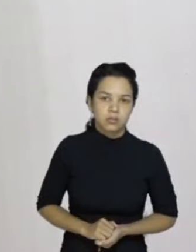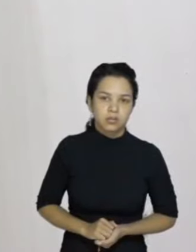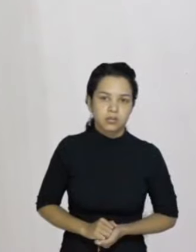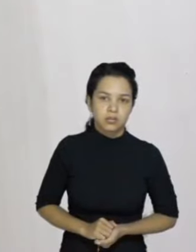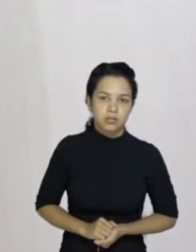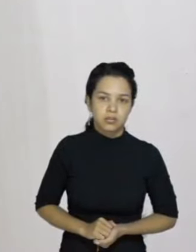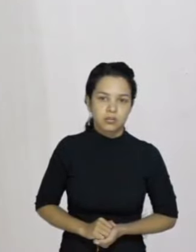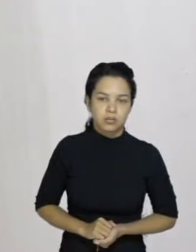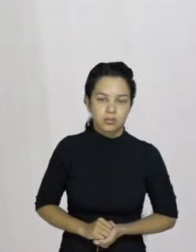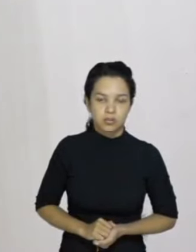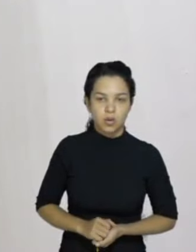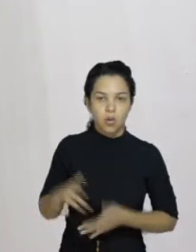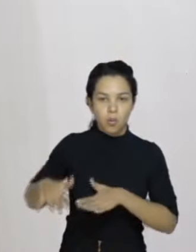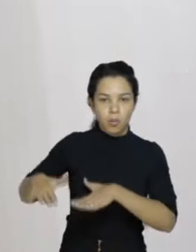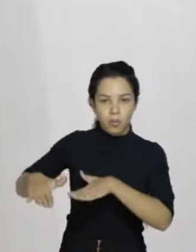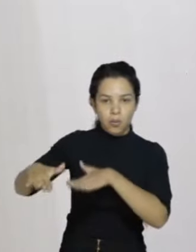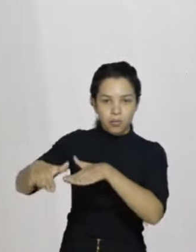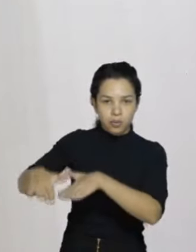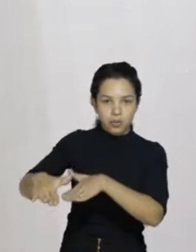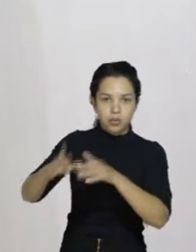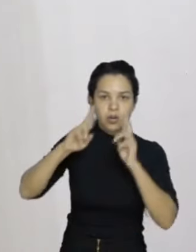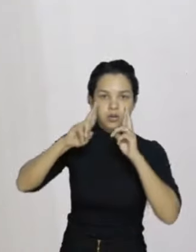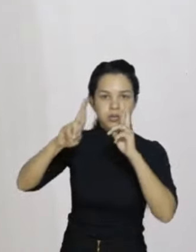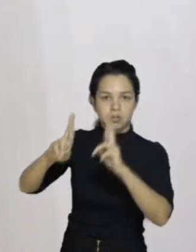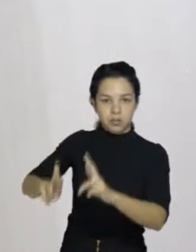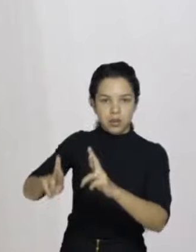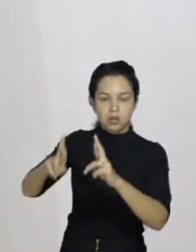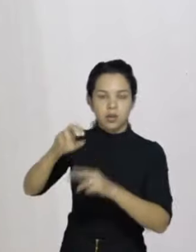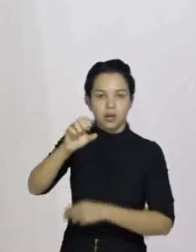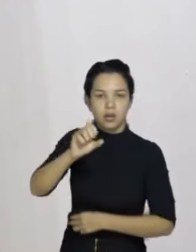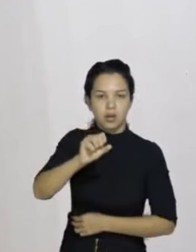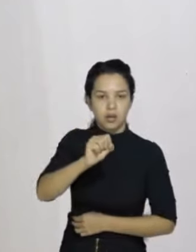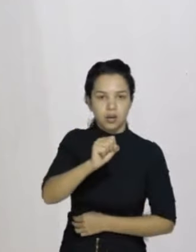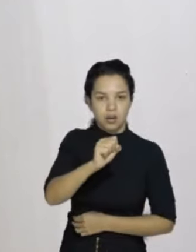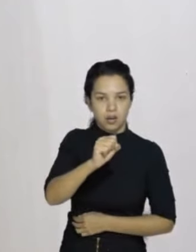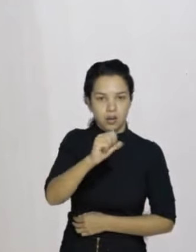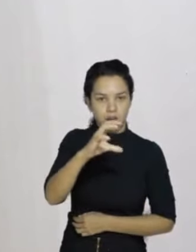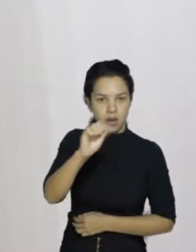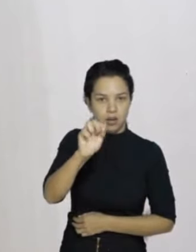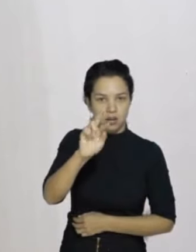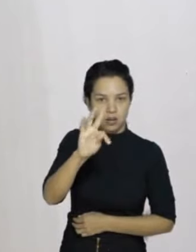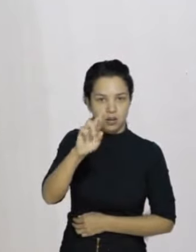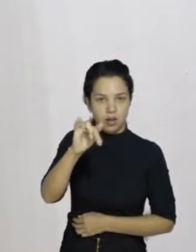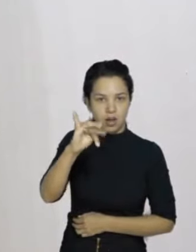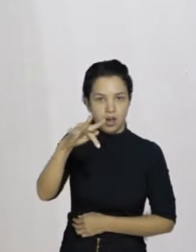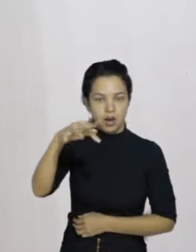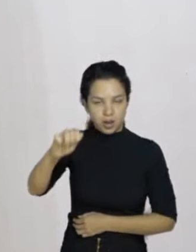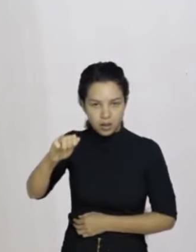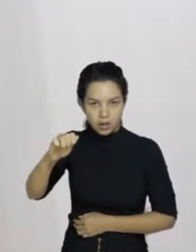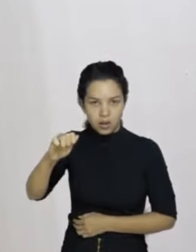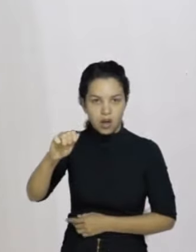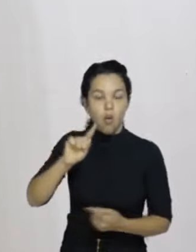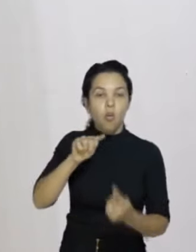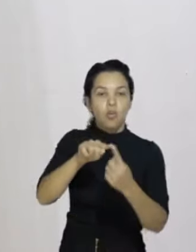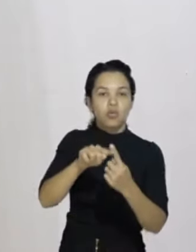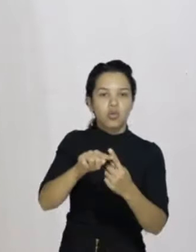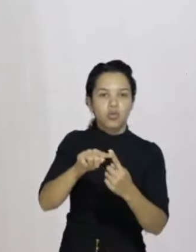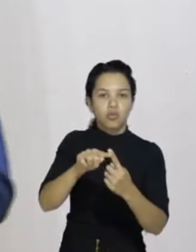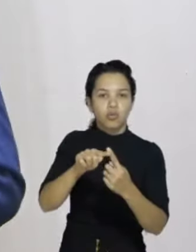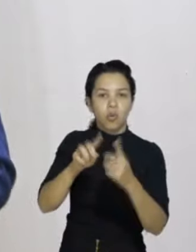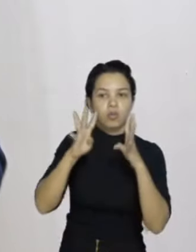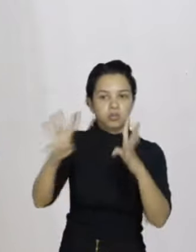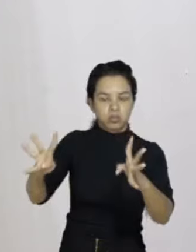o movimento respeita Catarina tem com este vídeo intuito de chamar atenção e personificar um